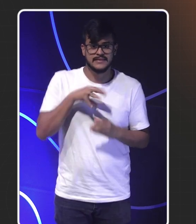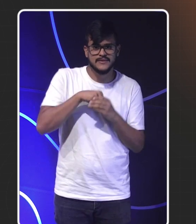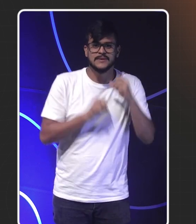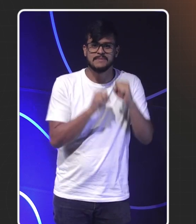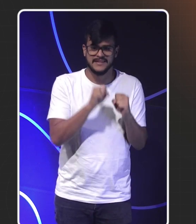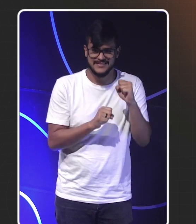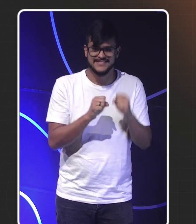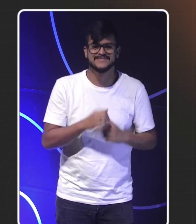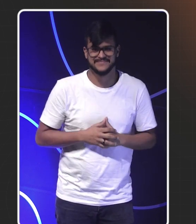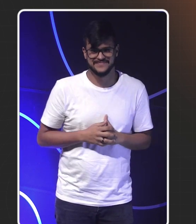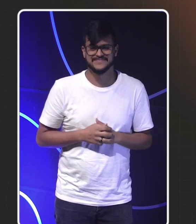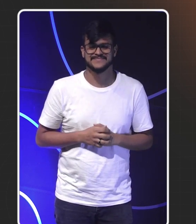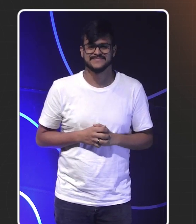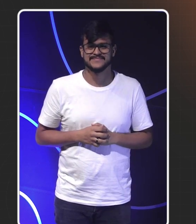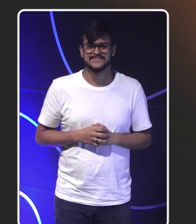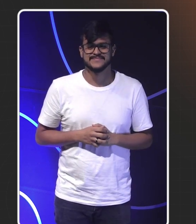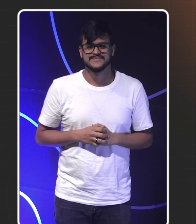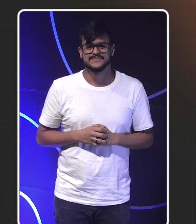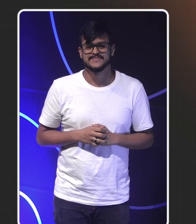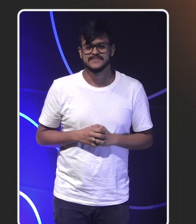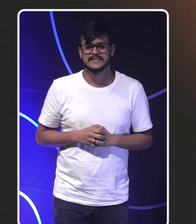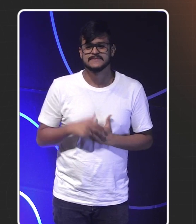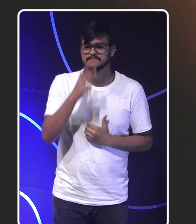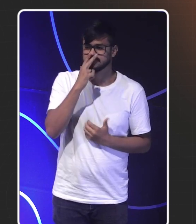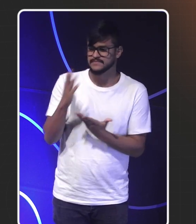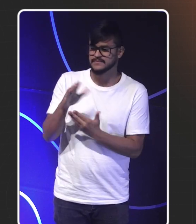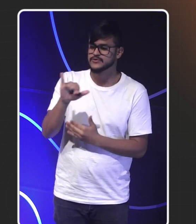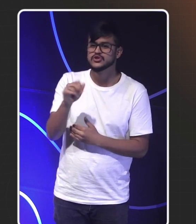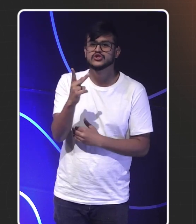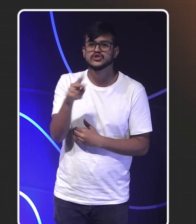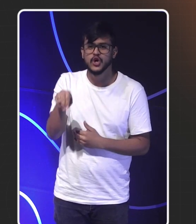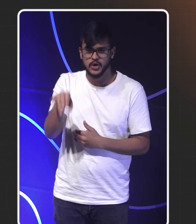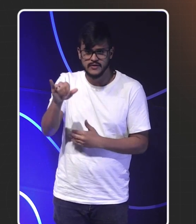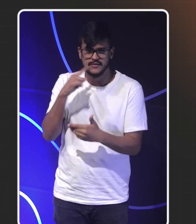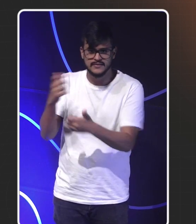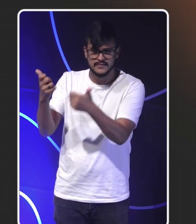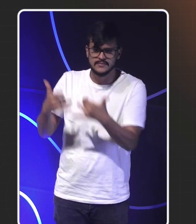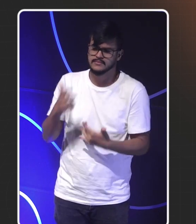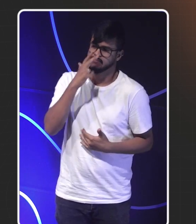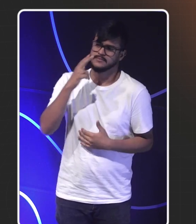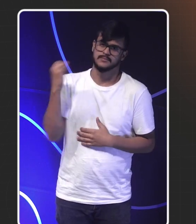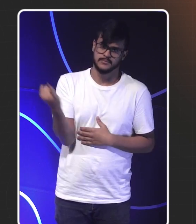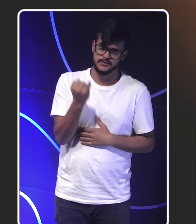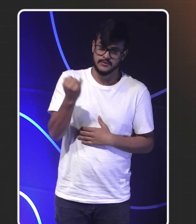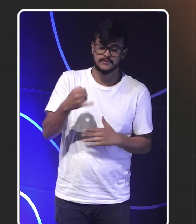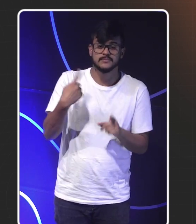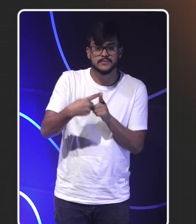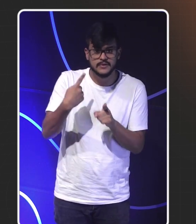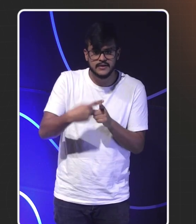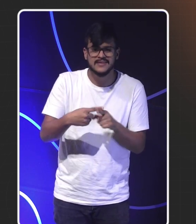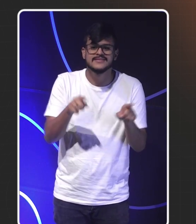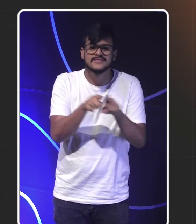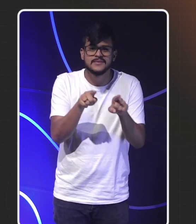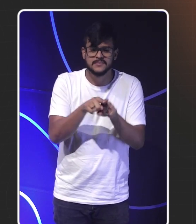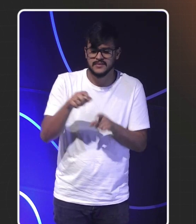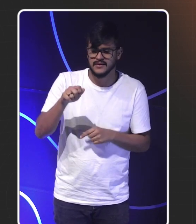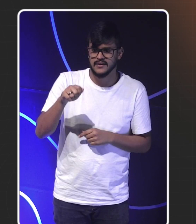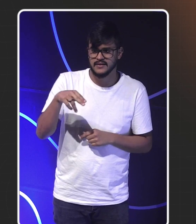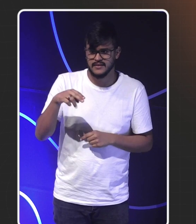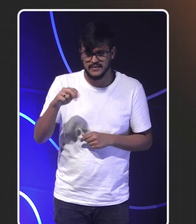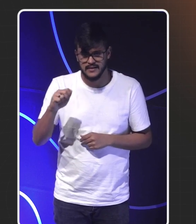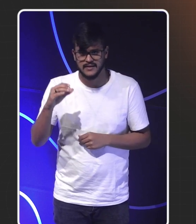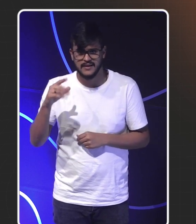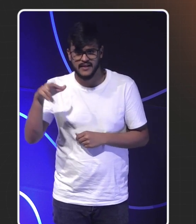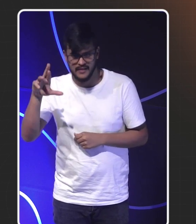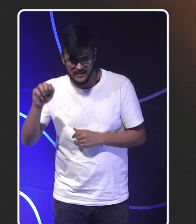E acho muito importante isso que o Johnny tá falando, porque também no painel da Ana Clara, da vídeo, continha uma